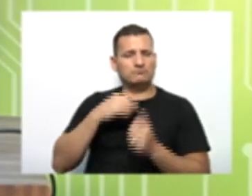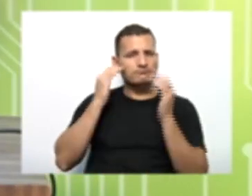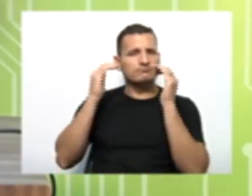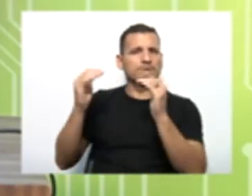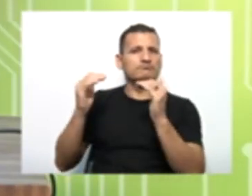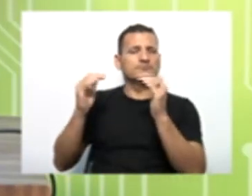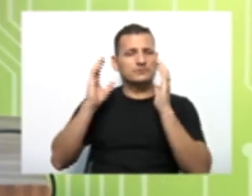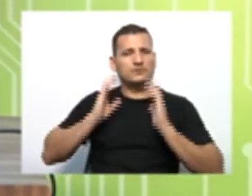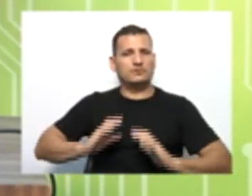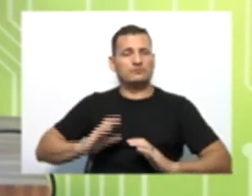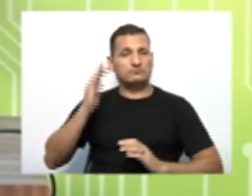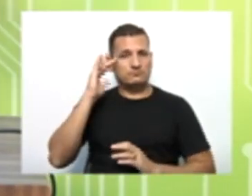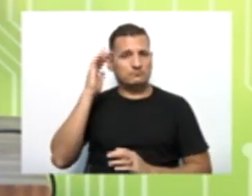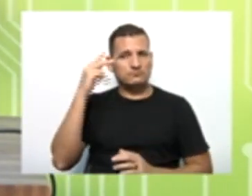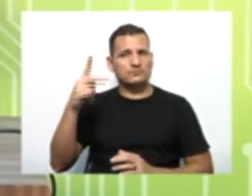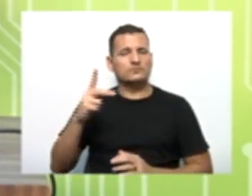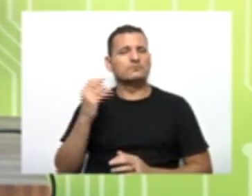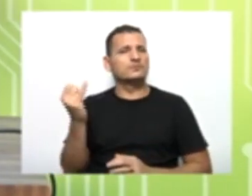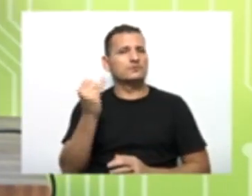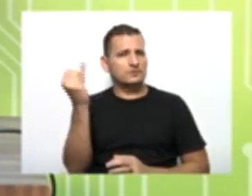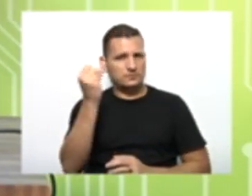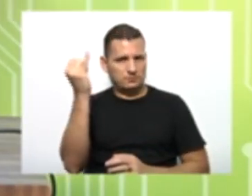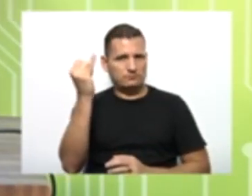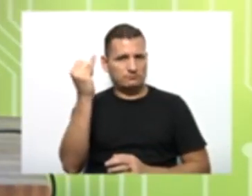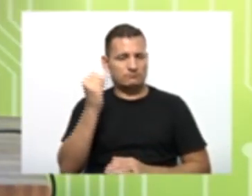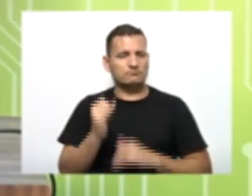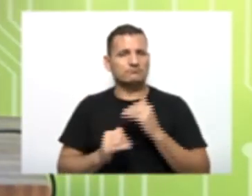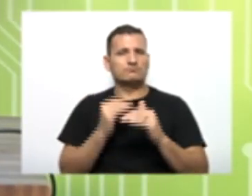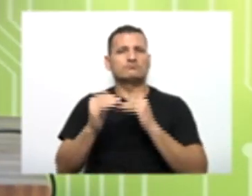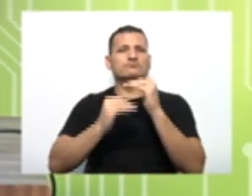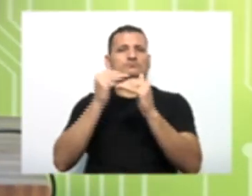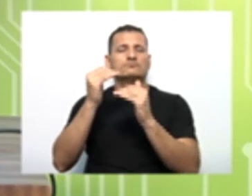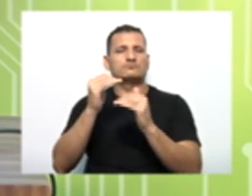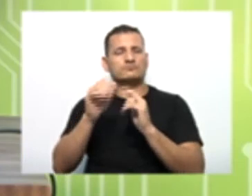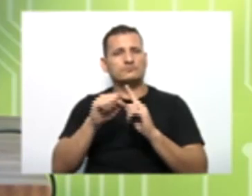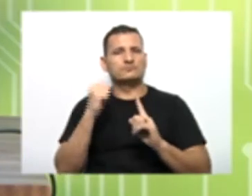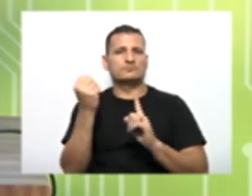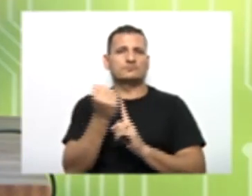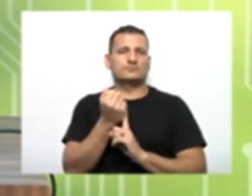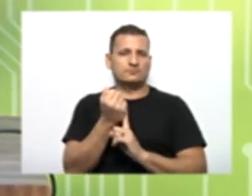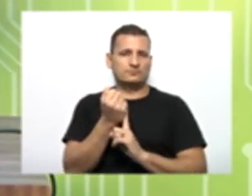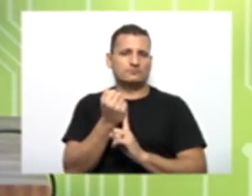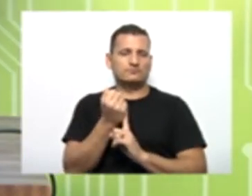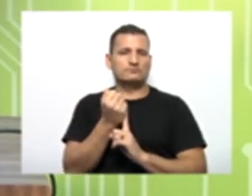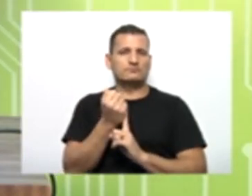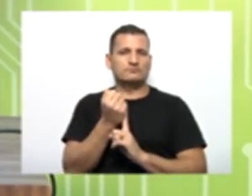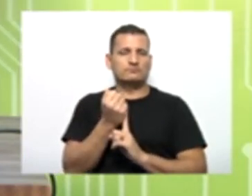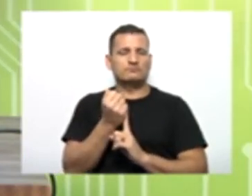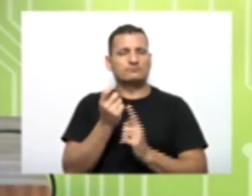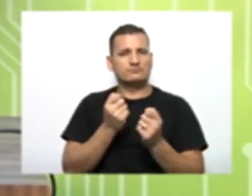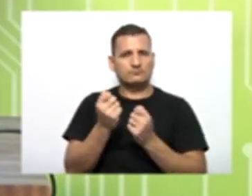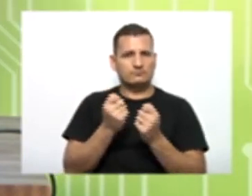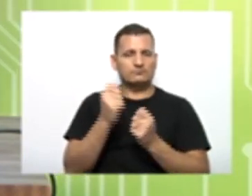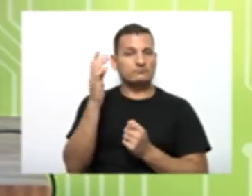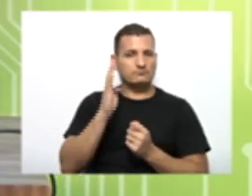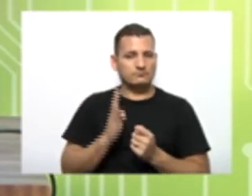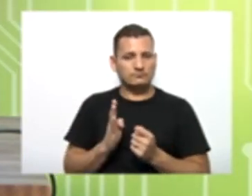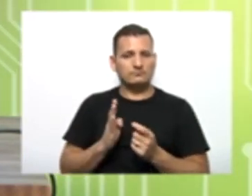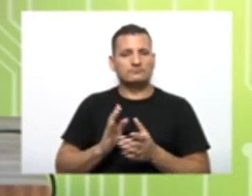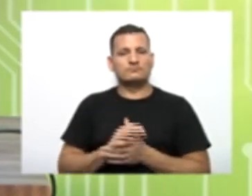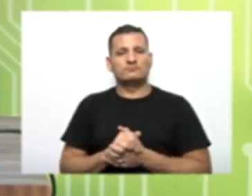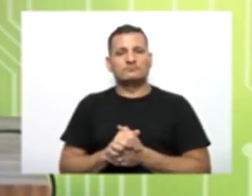Cruzadas, promove a importância da interseção das histórias brasileira e africana. Nós temos a coleção História